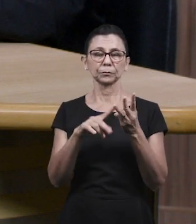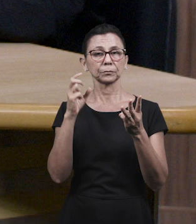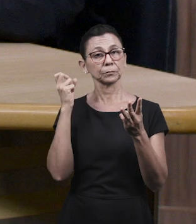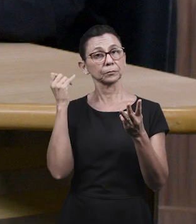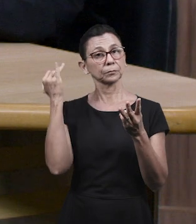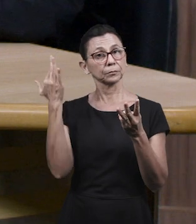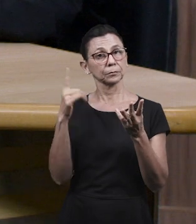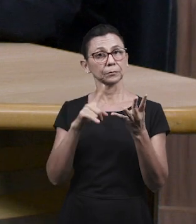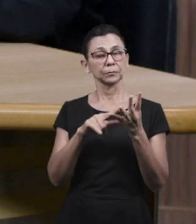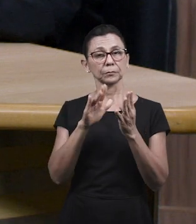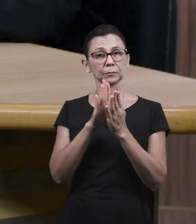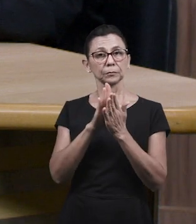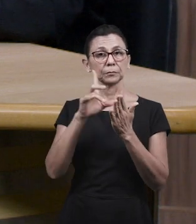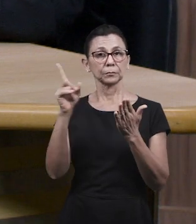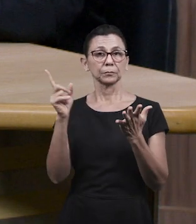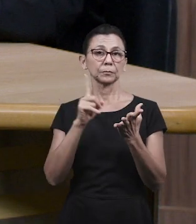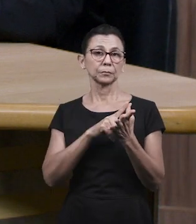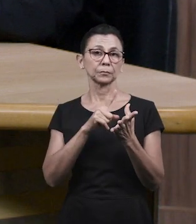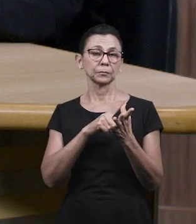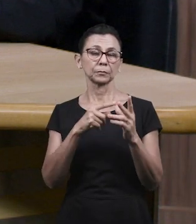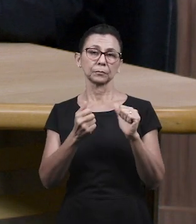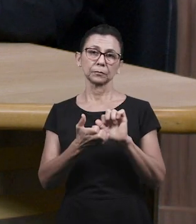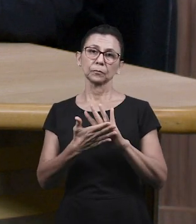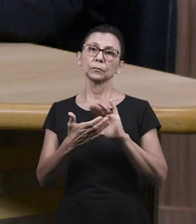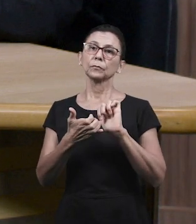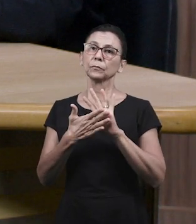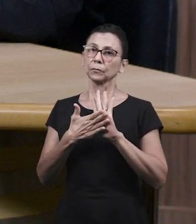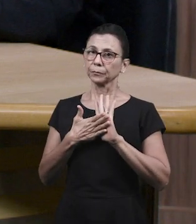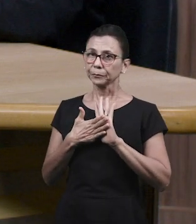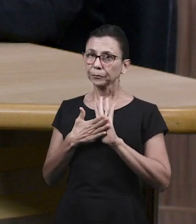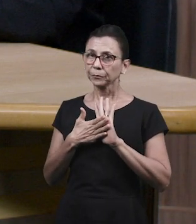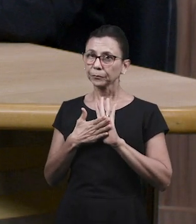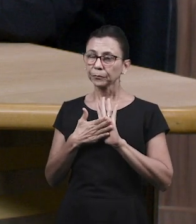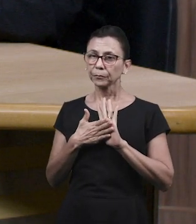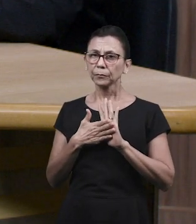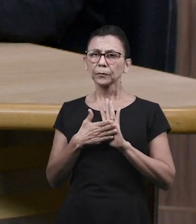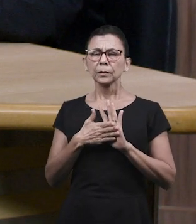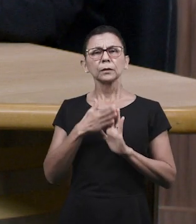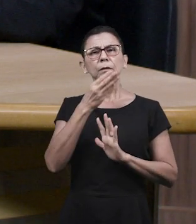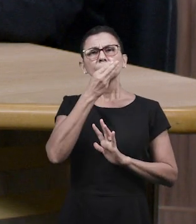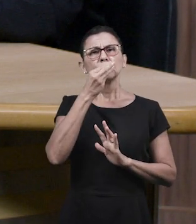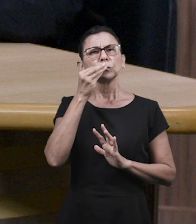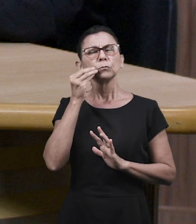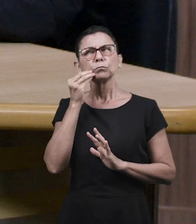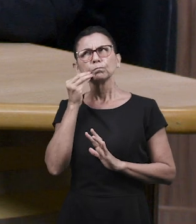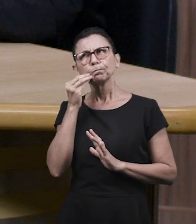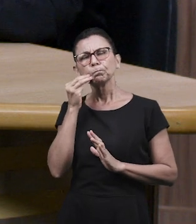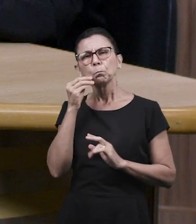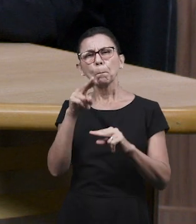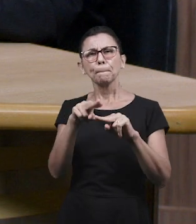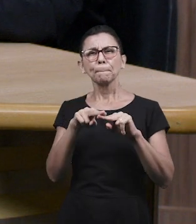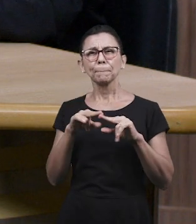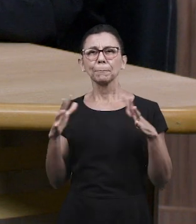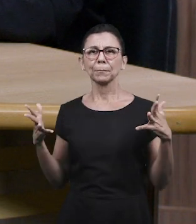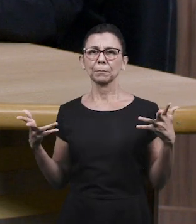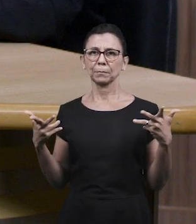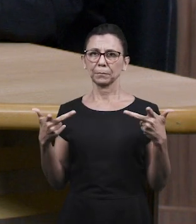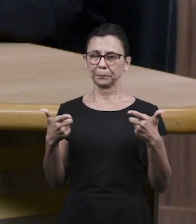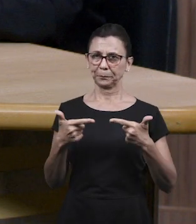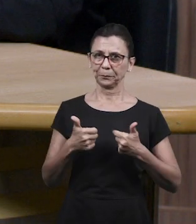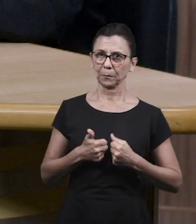a madrugada, a palavra, o louvor. O jejum é um recurso muito